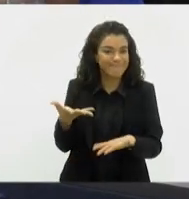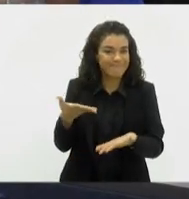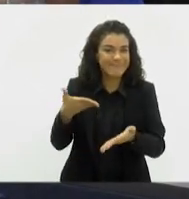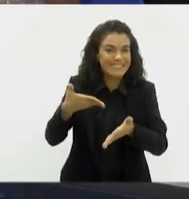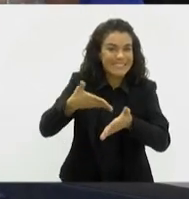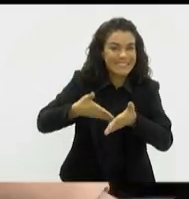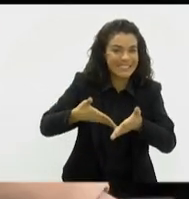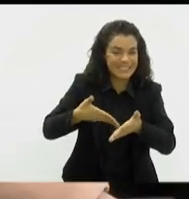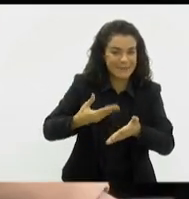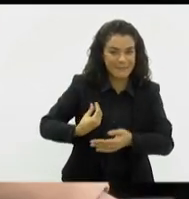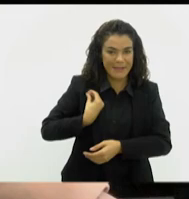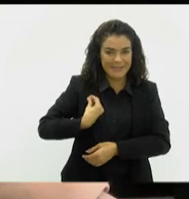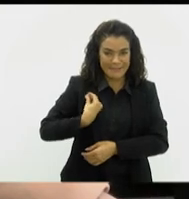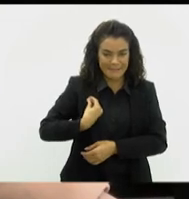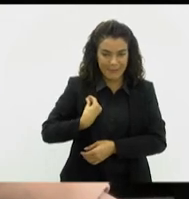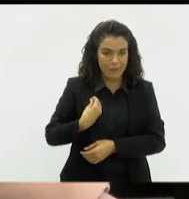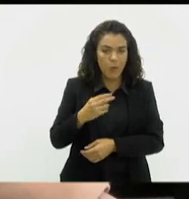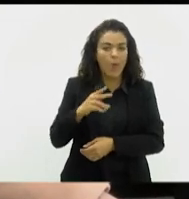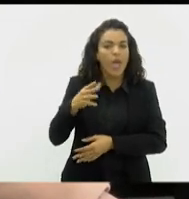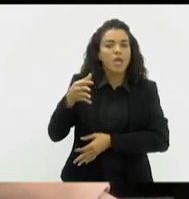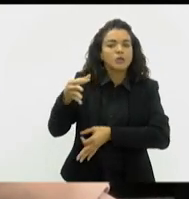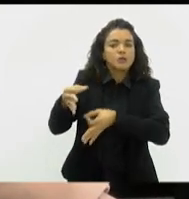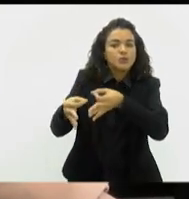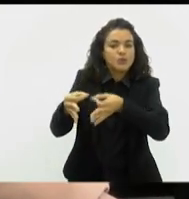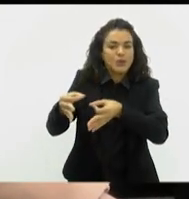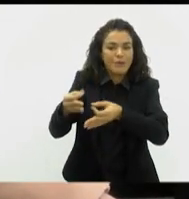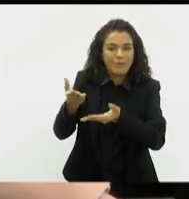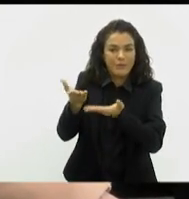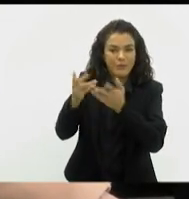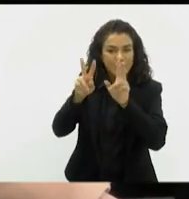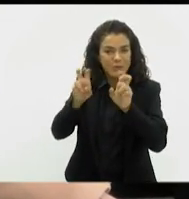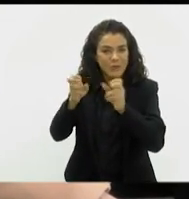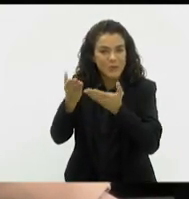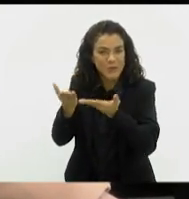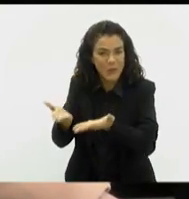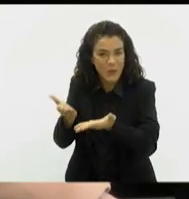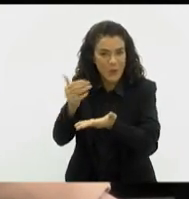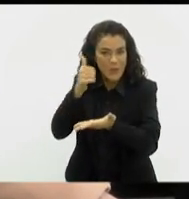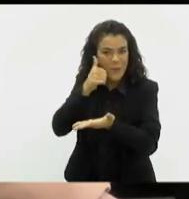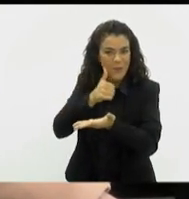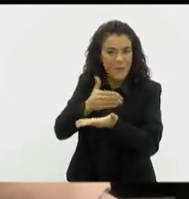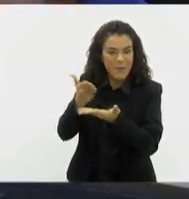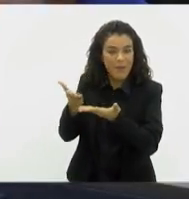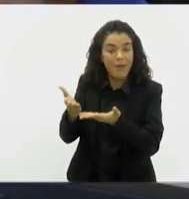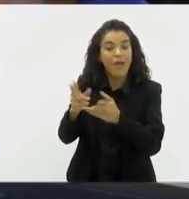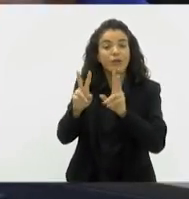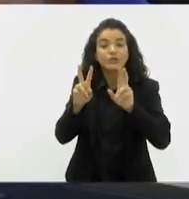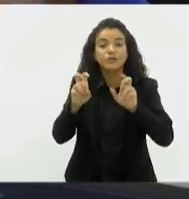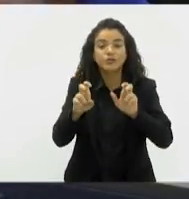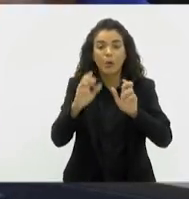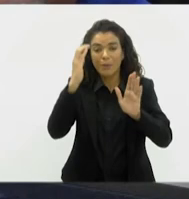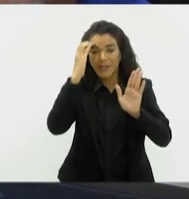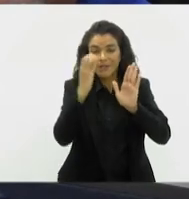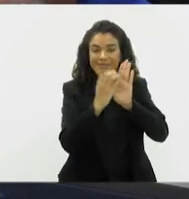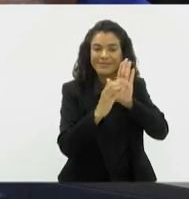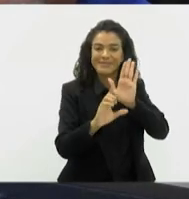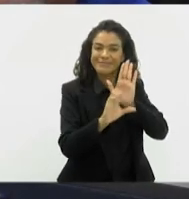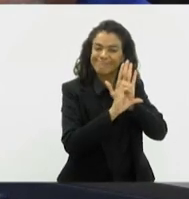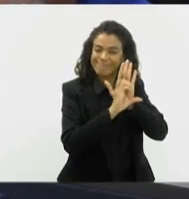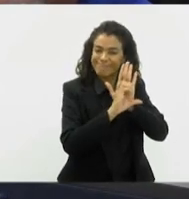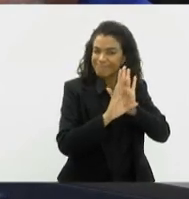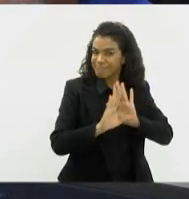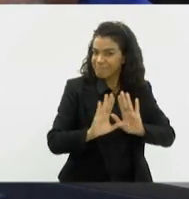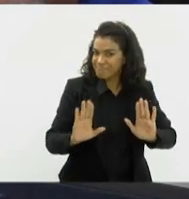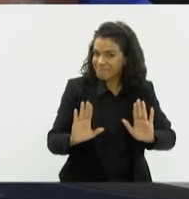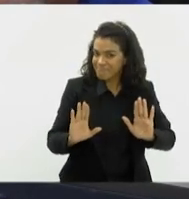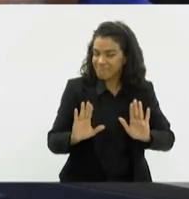assim. Então, não é um julgamento sobre o processo profissional dela, nem colocamos isso em dúvida. É absolutamente uma questão legal que, que tem que ser observada.